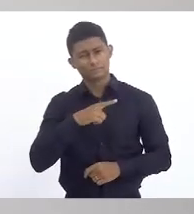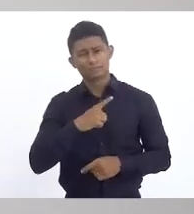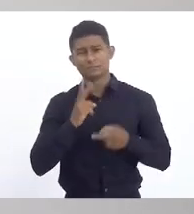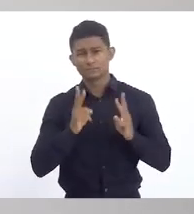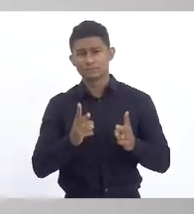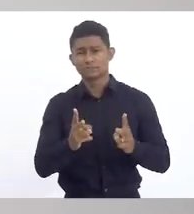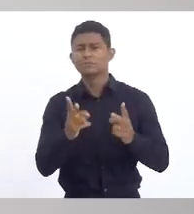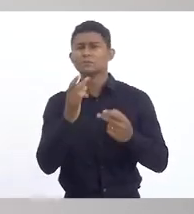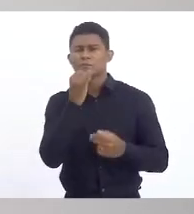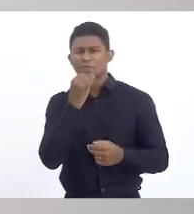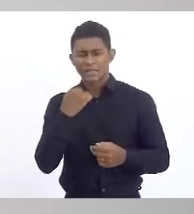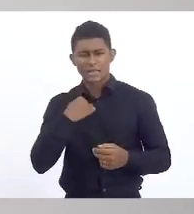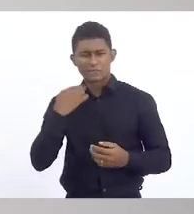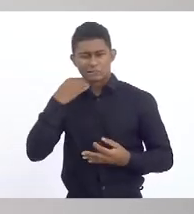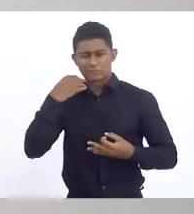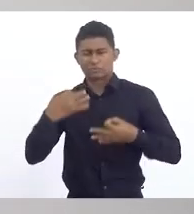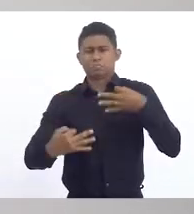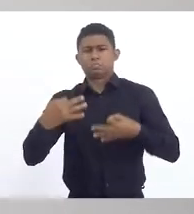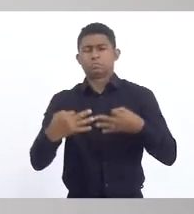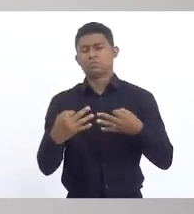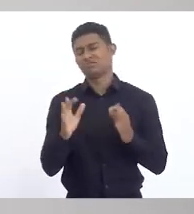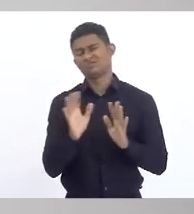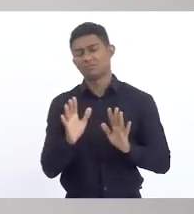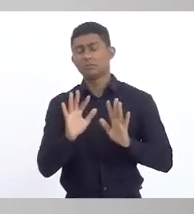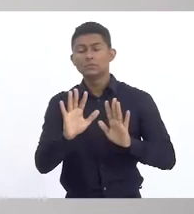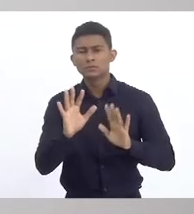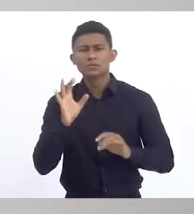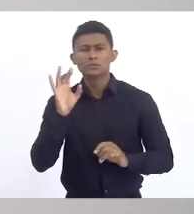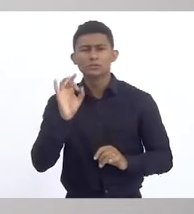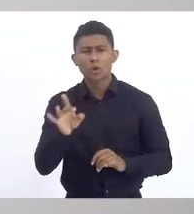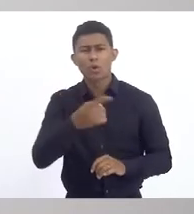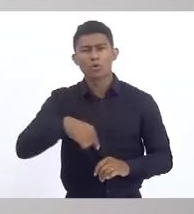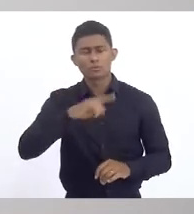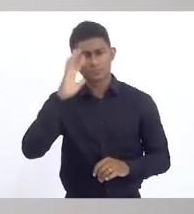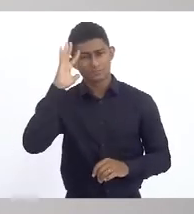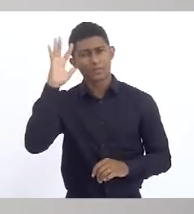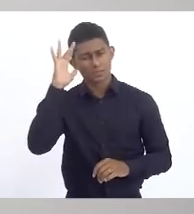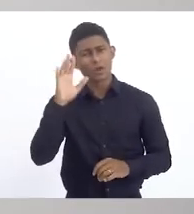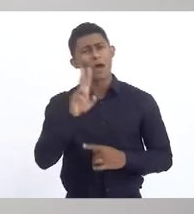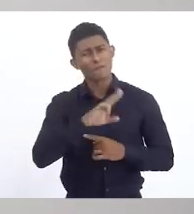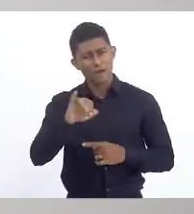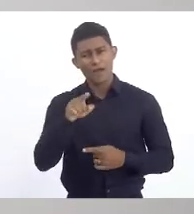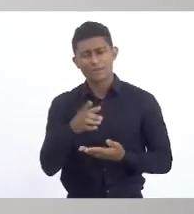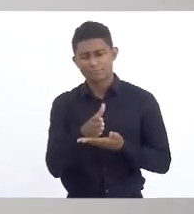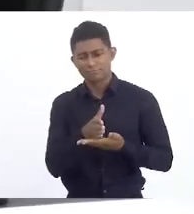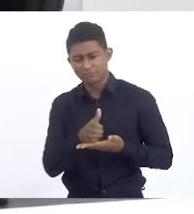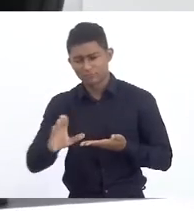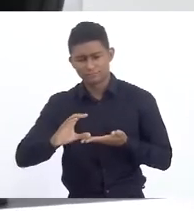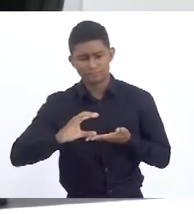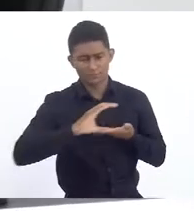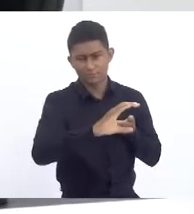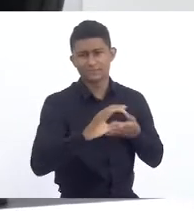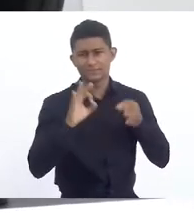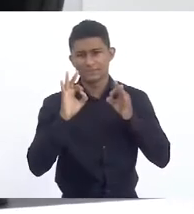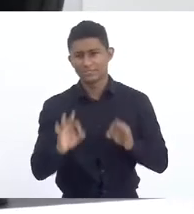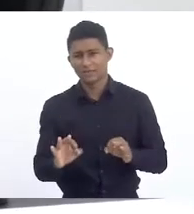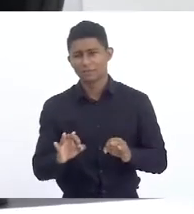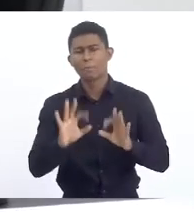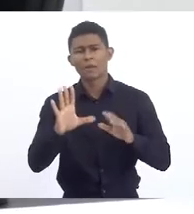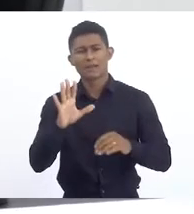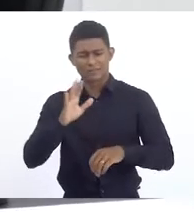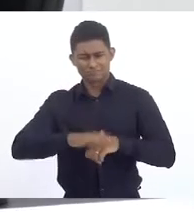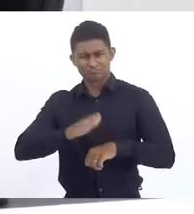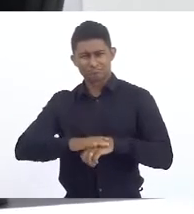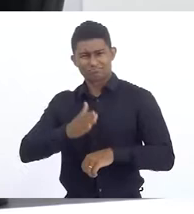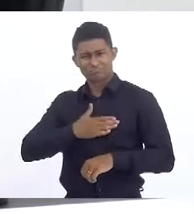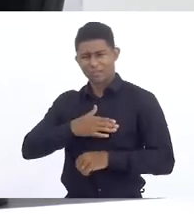nenhum juízo de valor, mas é importante ter noção de que isso vai ocorrer. Né? Mas eu não posso, evidentemente, avaliar aqui